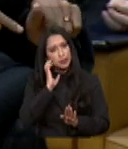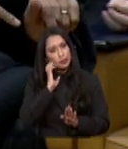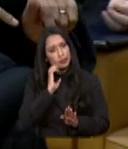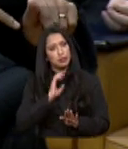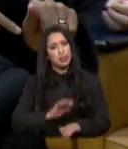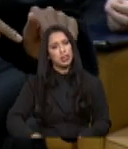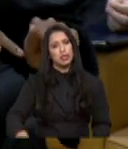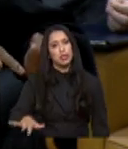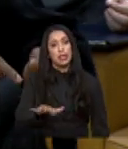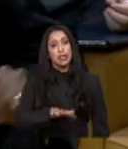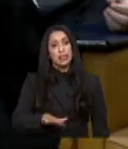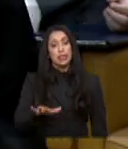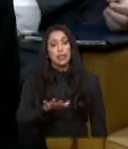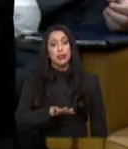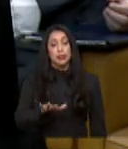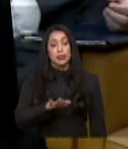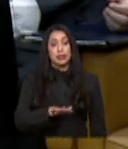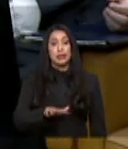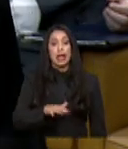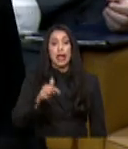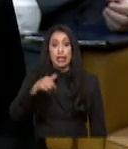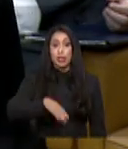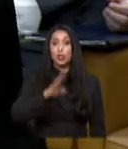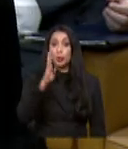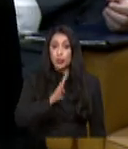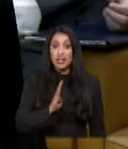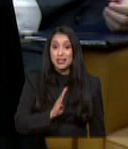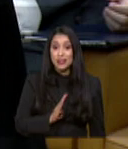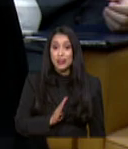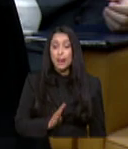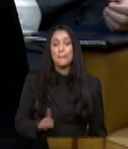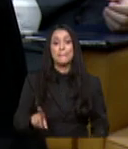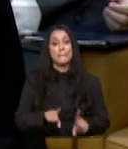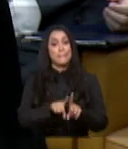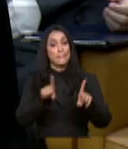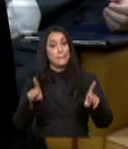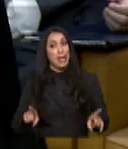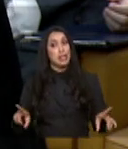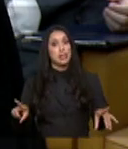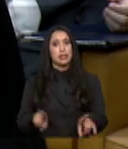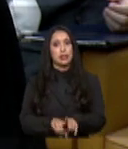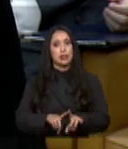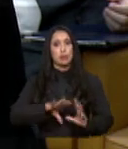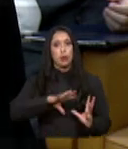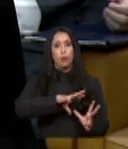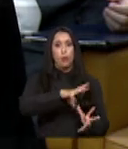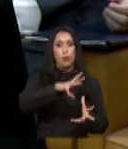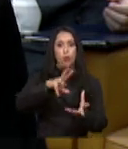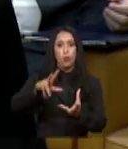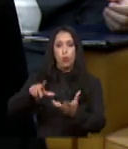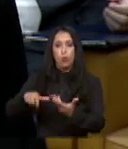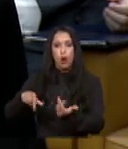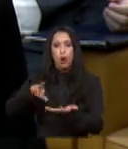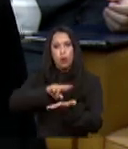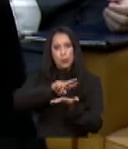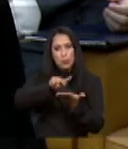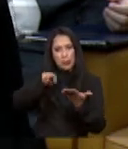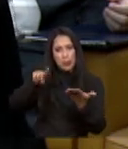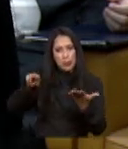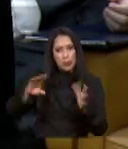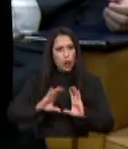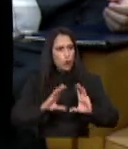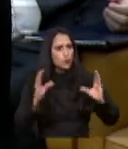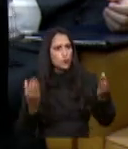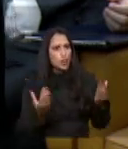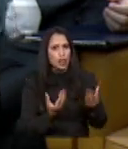em âmbito nacional, mas também em âmbito internacional, diante de diversos encontros,